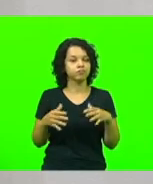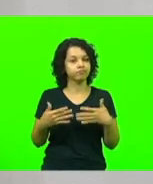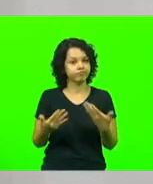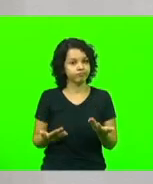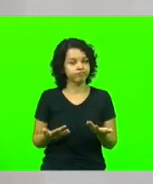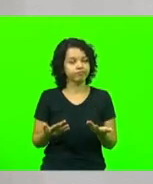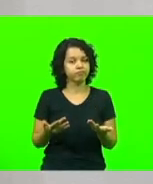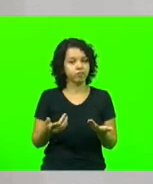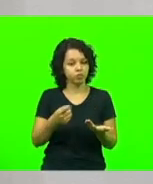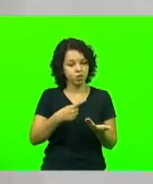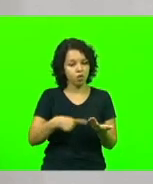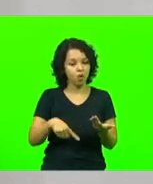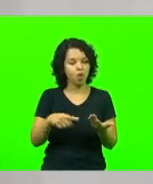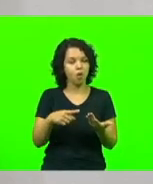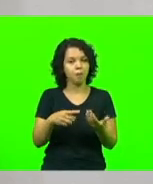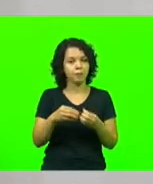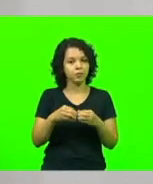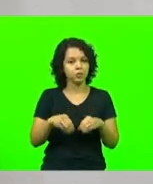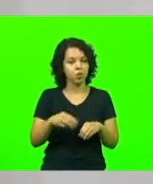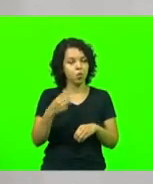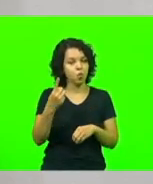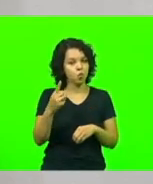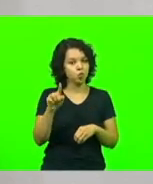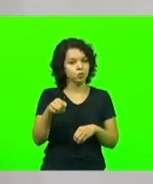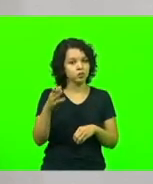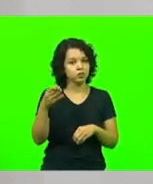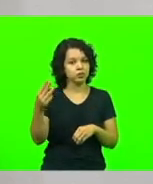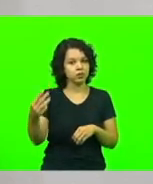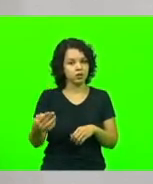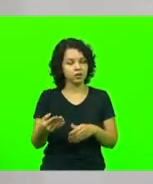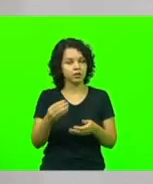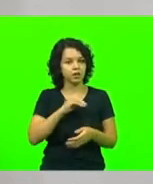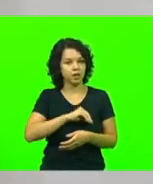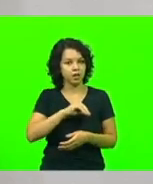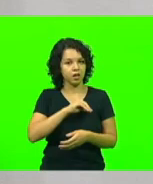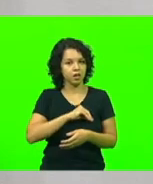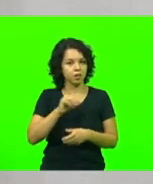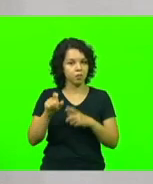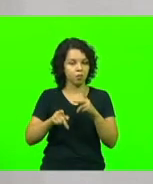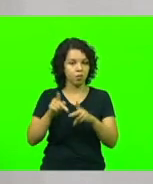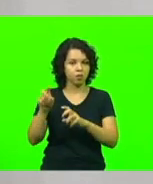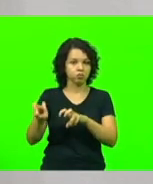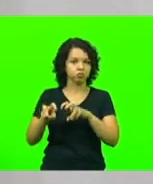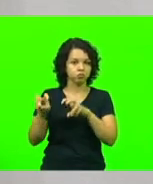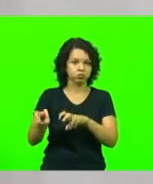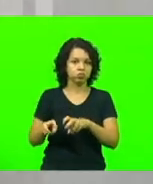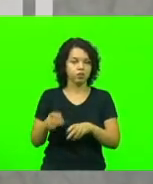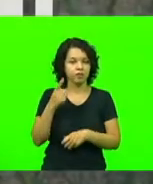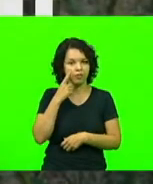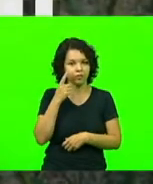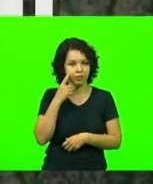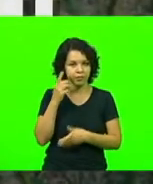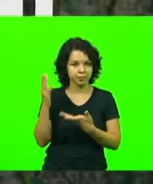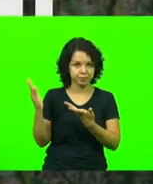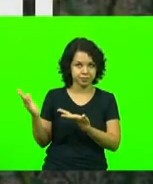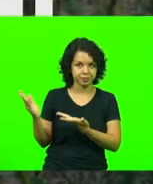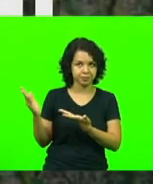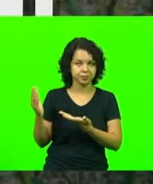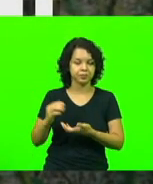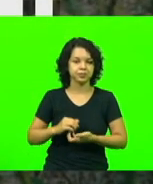um impacto de 1/3 da renda direta dos agricultores. Pode passar. Se nós